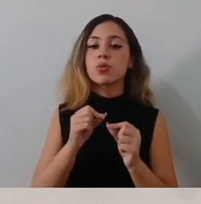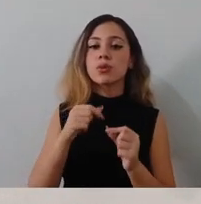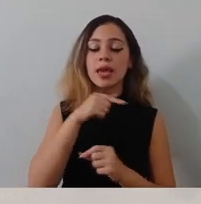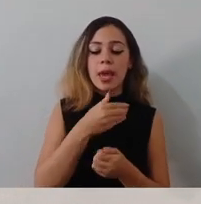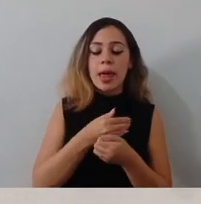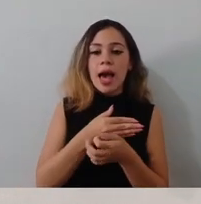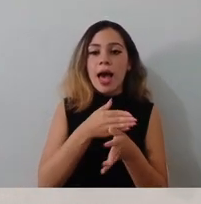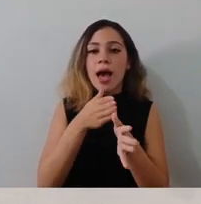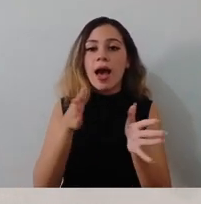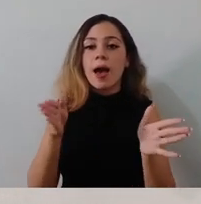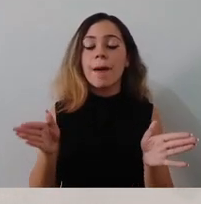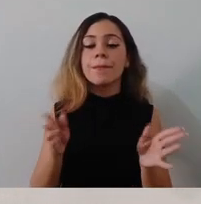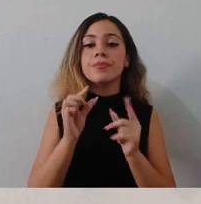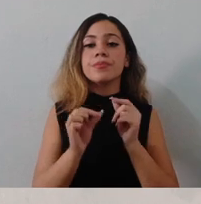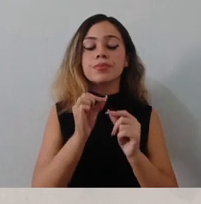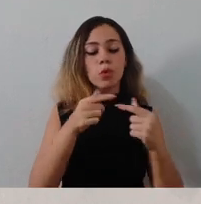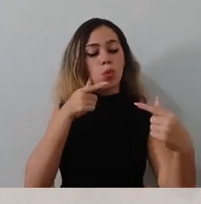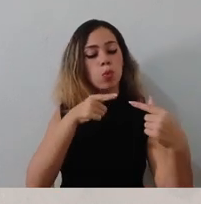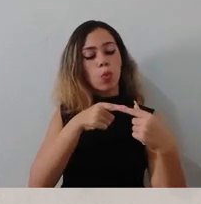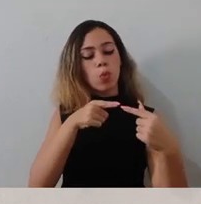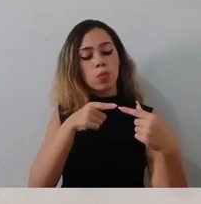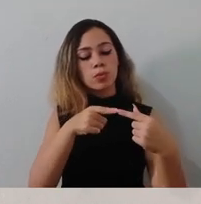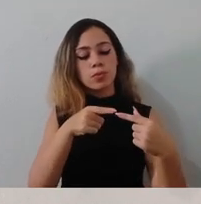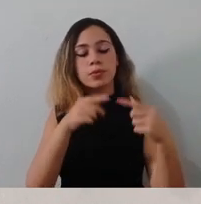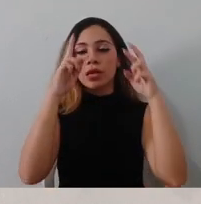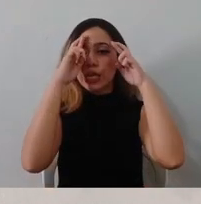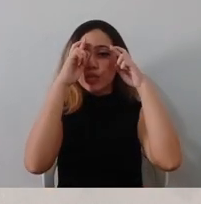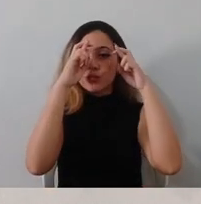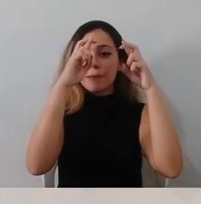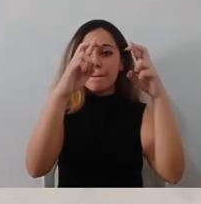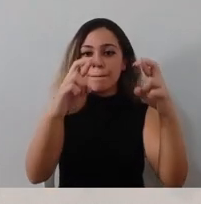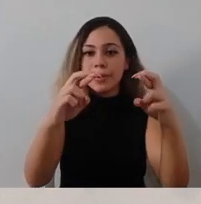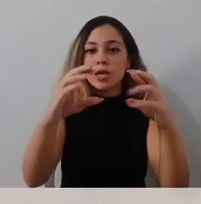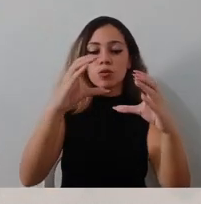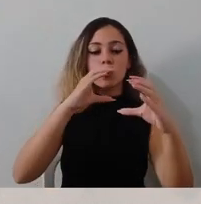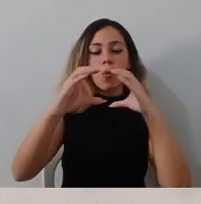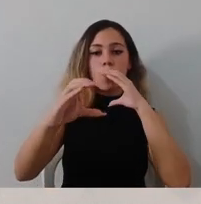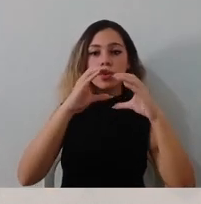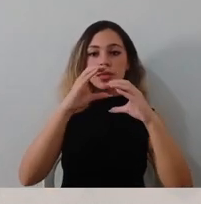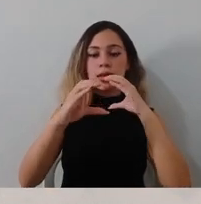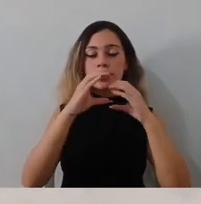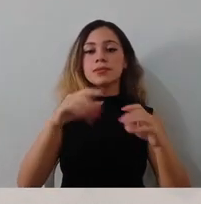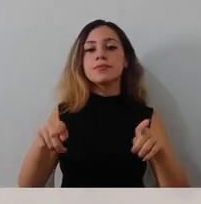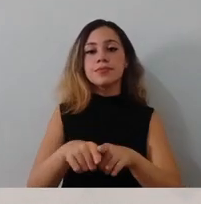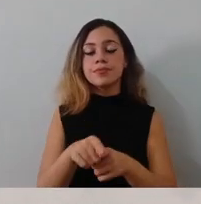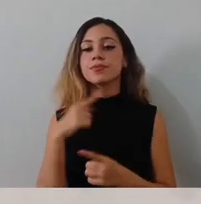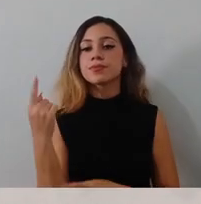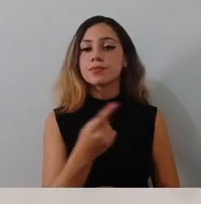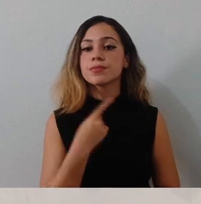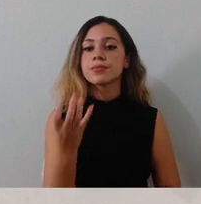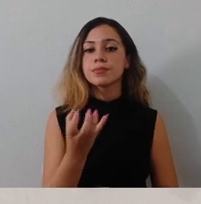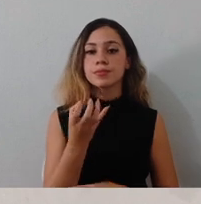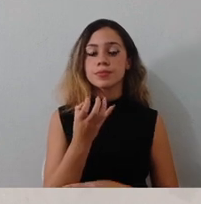ela abre para ter esse contato, essa respeitabilidade, que é o essencial. O que nós queremos?